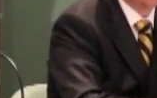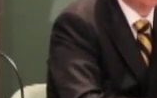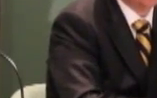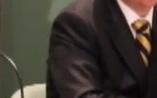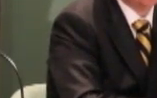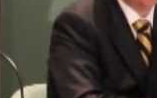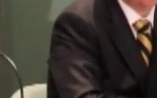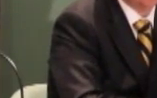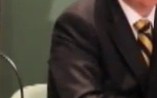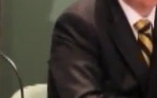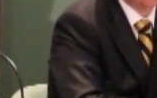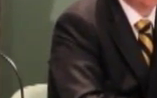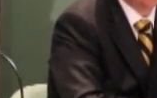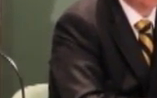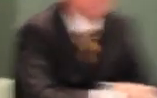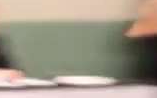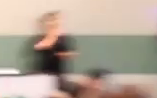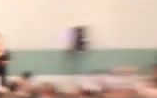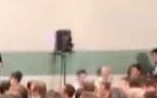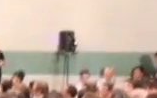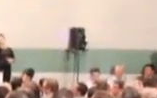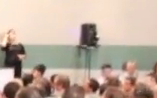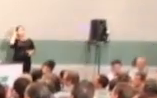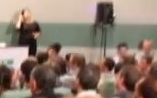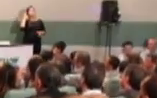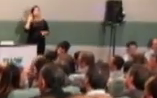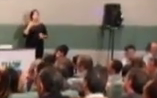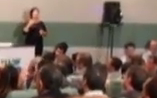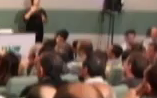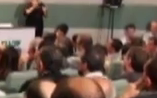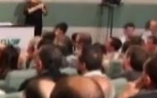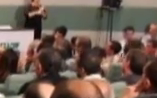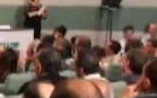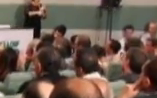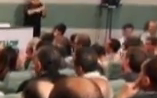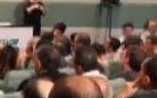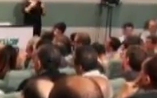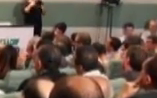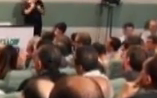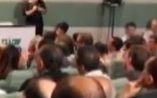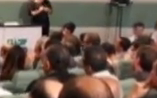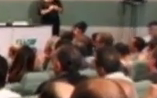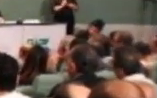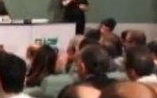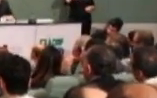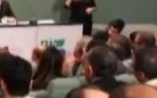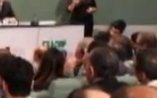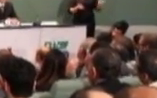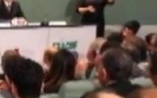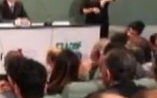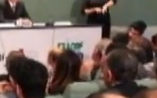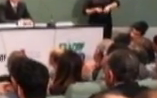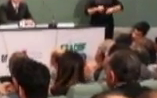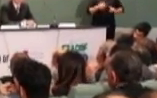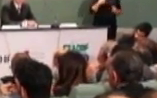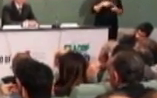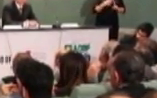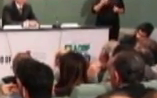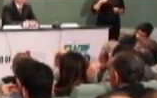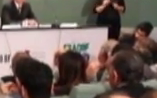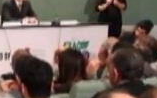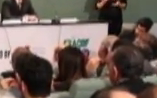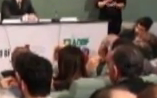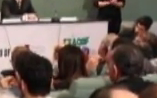a decepção, nem o rouba mais faz. Brasília nasceu para ser vanguarda de um novo tempo. Nós queremos ser